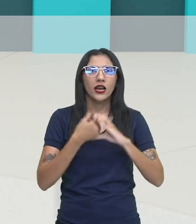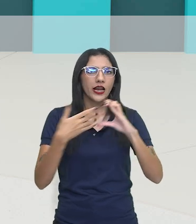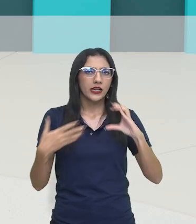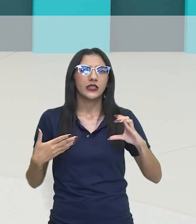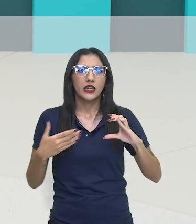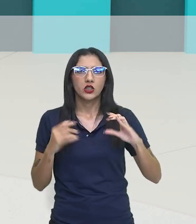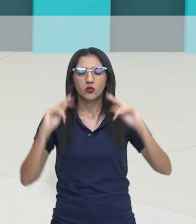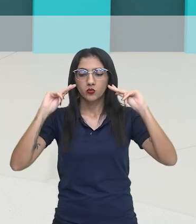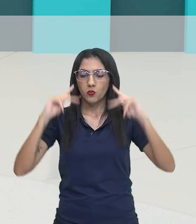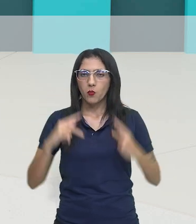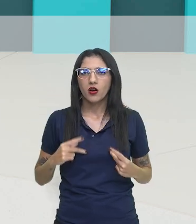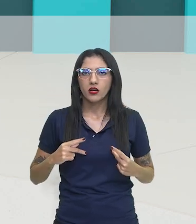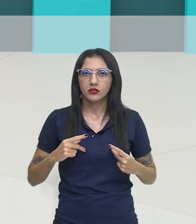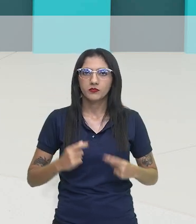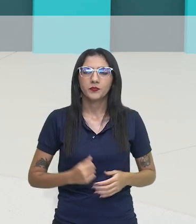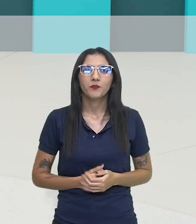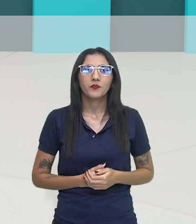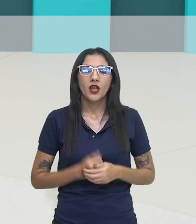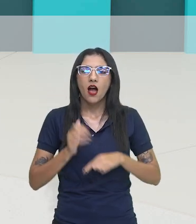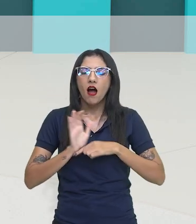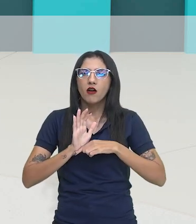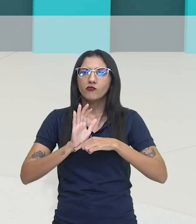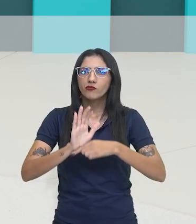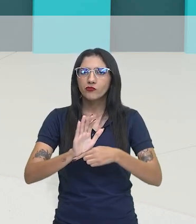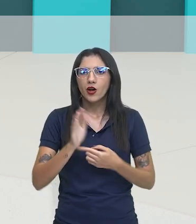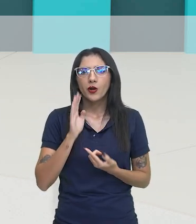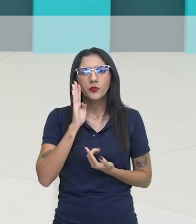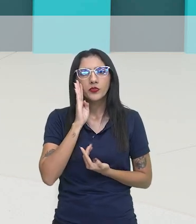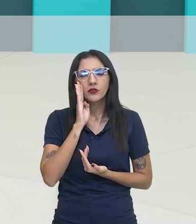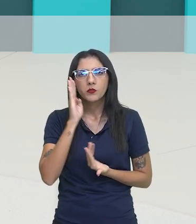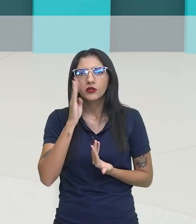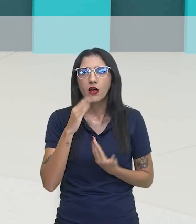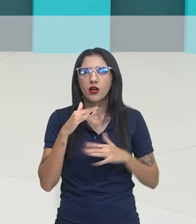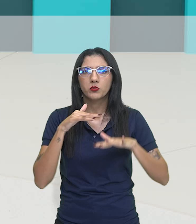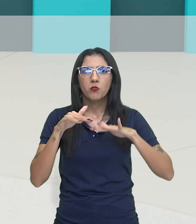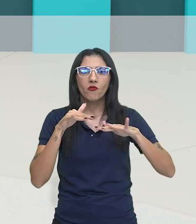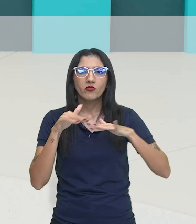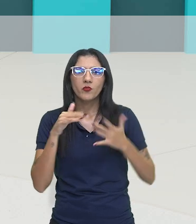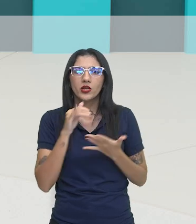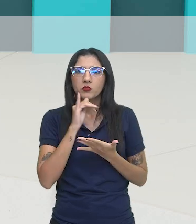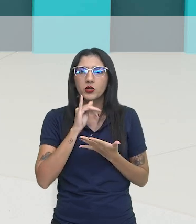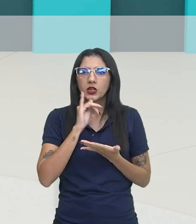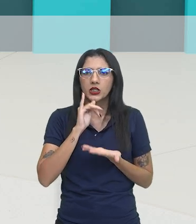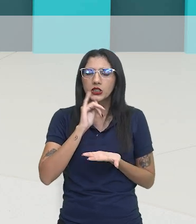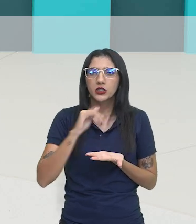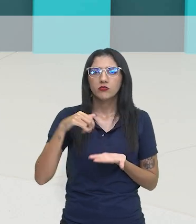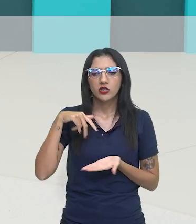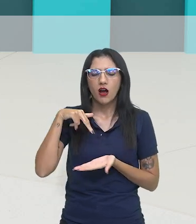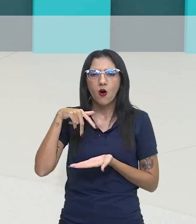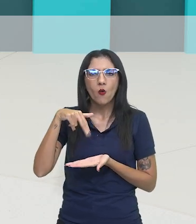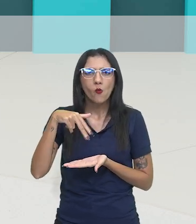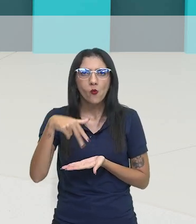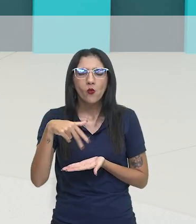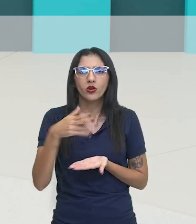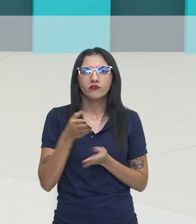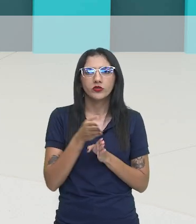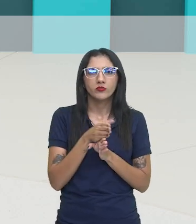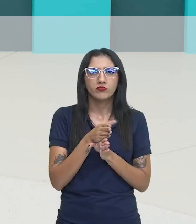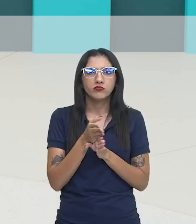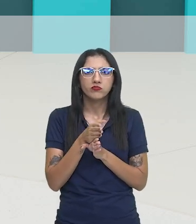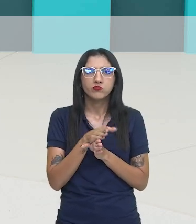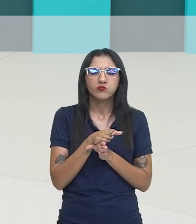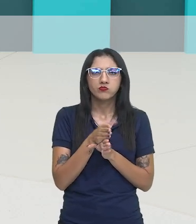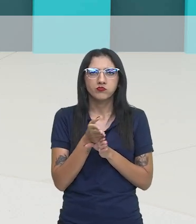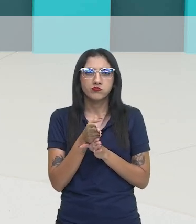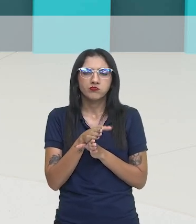nossa espécie, ajudando, auxiliando principalmente nos movimentos de deambulação, ou seja,